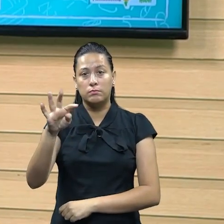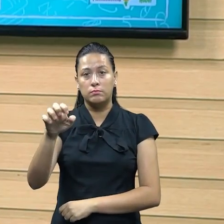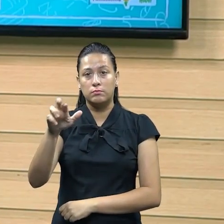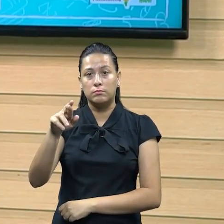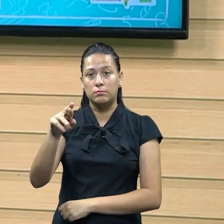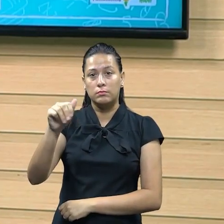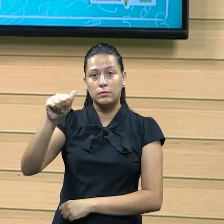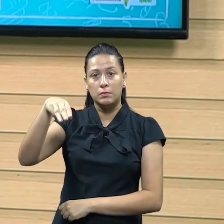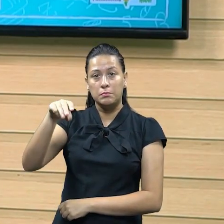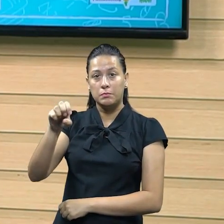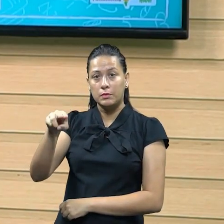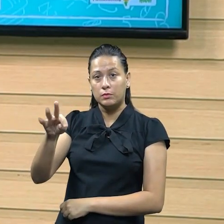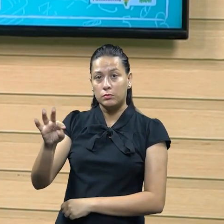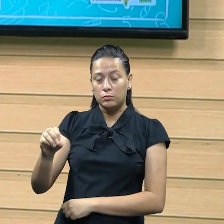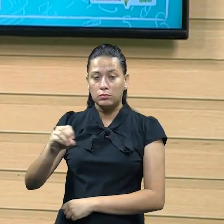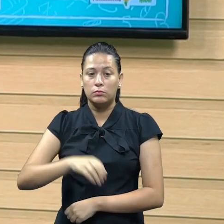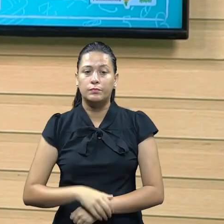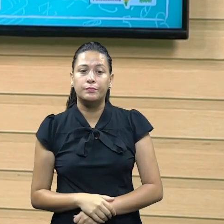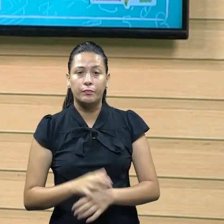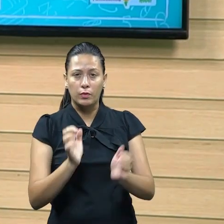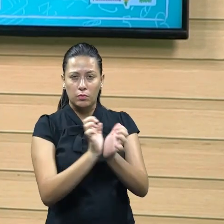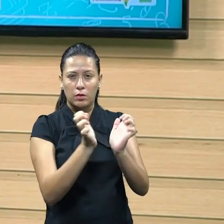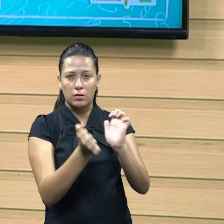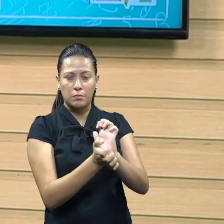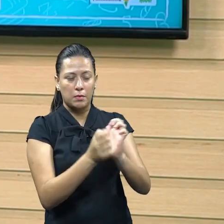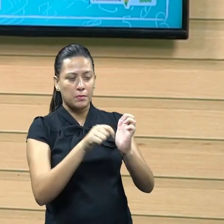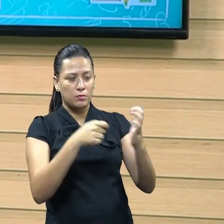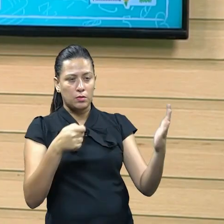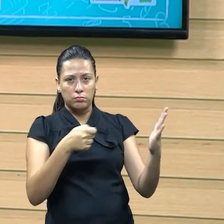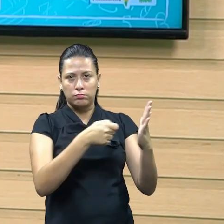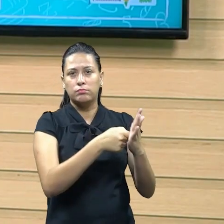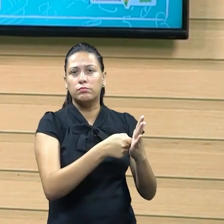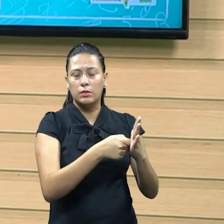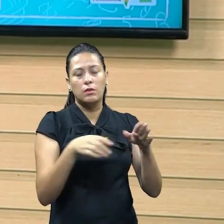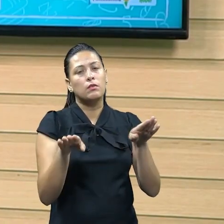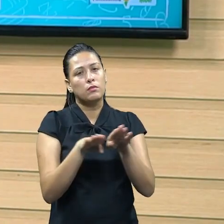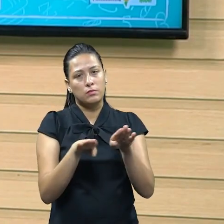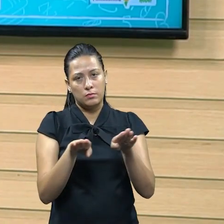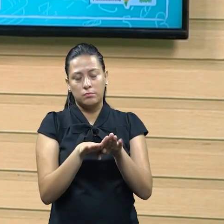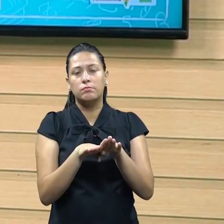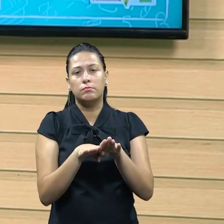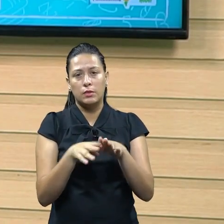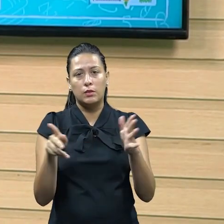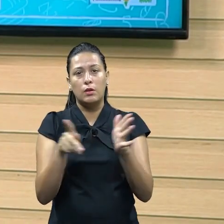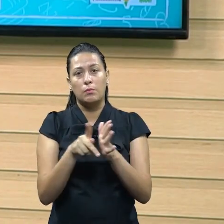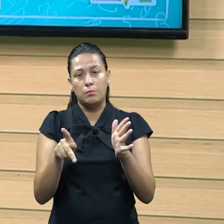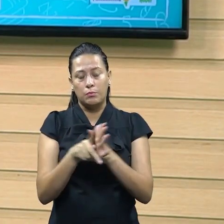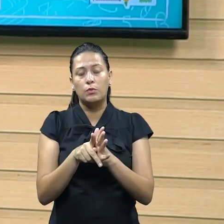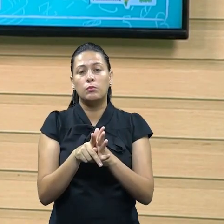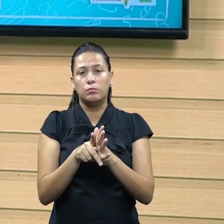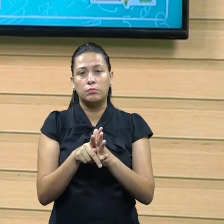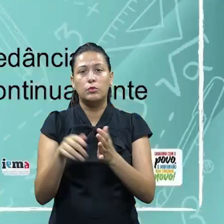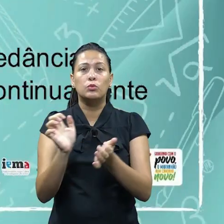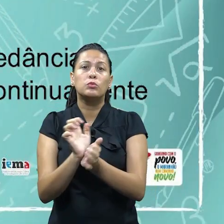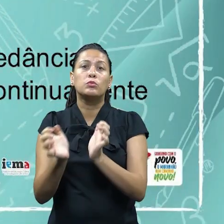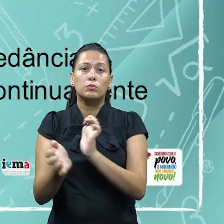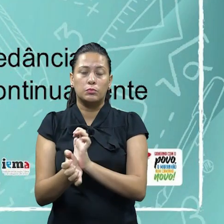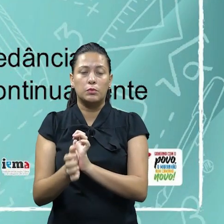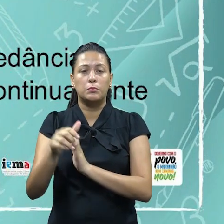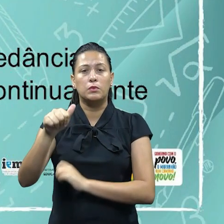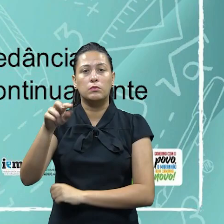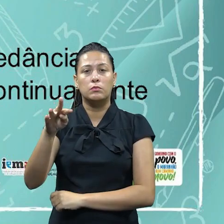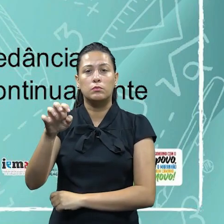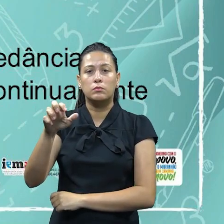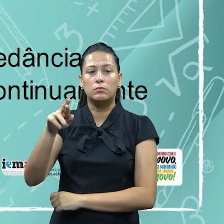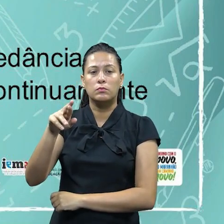Nos aparelhos, o plug, tá, aquele central, também é o aterramento do aparelho, da máquina que você vai utilizar.